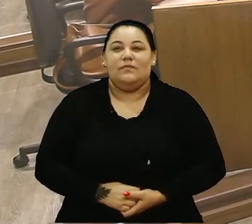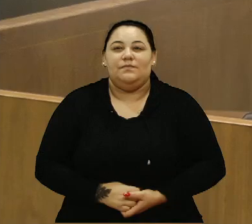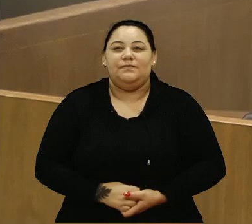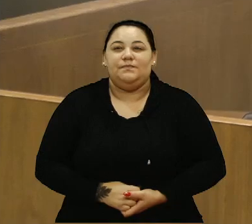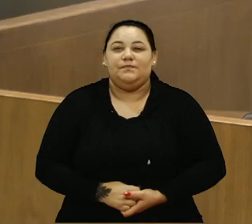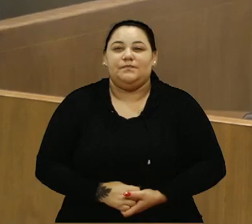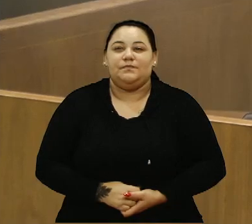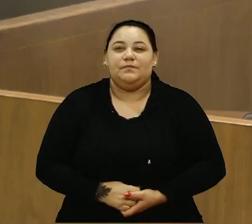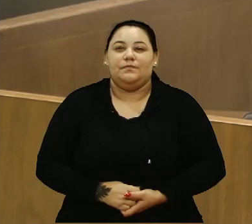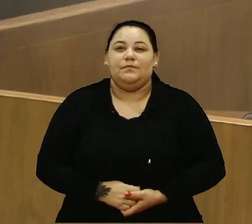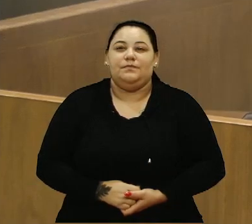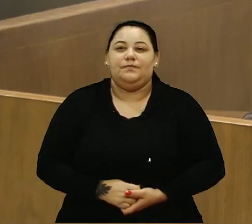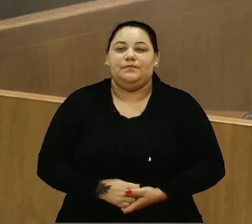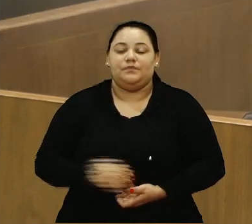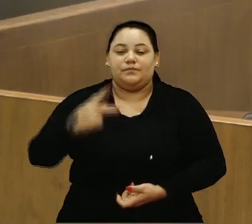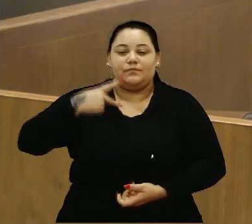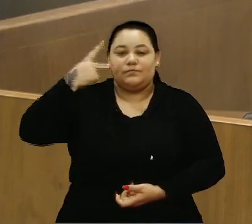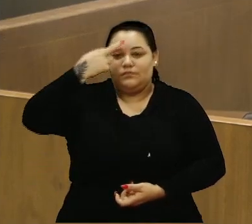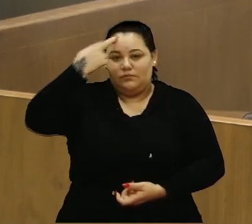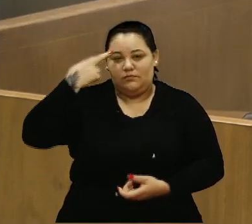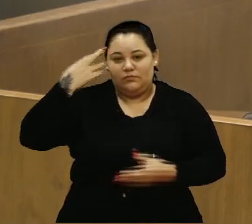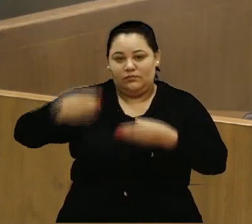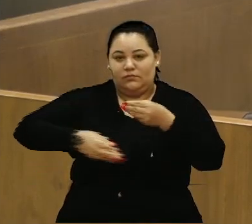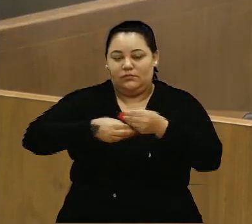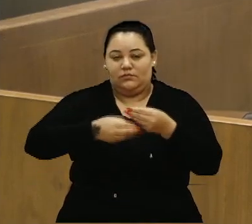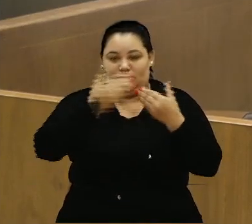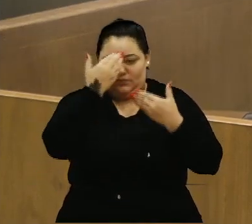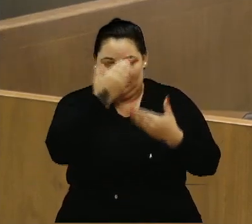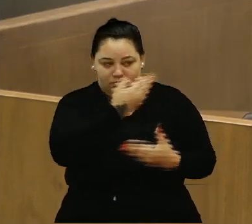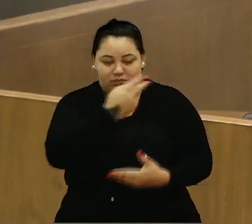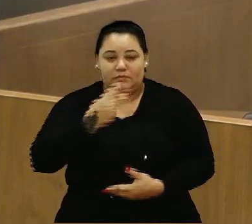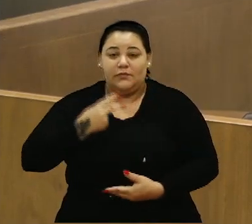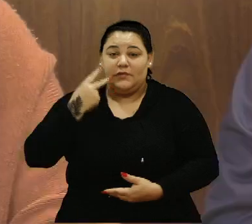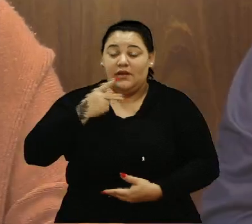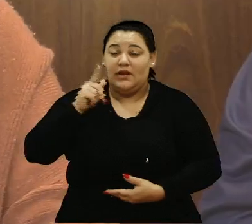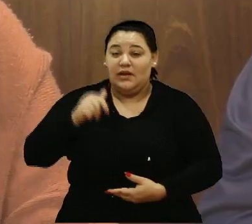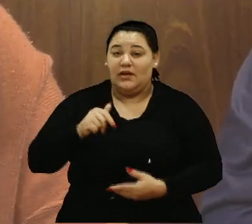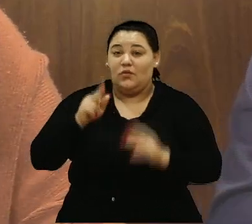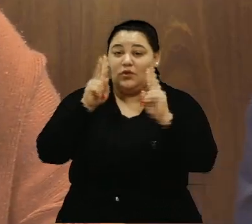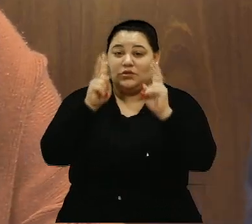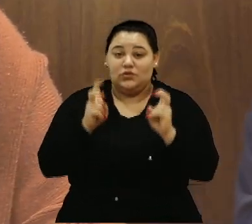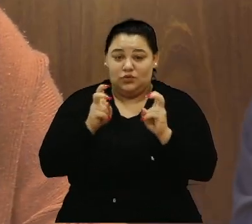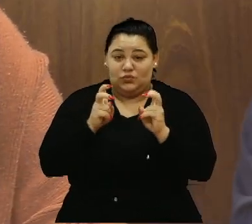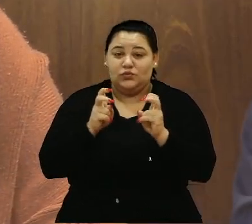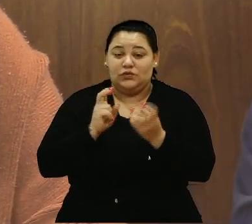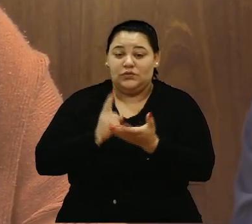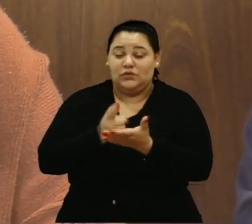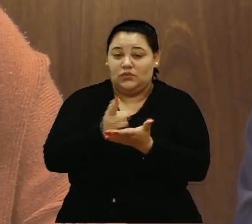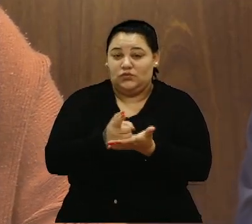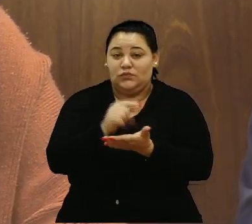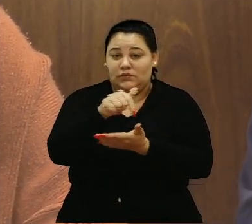Vereador Rafael, sua parte. Obrigado, vereadora. Esse é um tema recorrente aqui na Câmara, inclusive a vereadora Estela, eu lembro que na